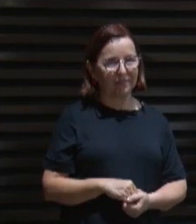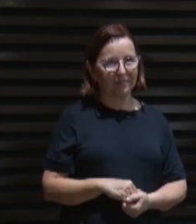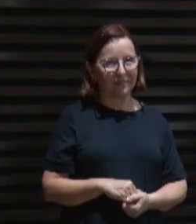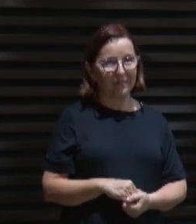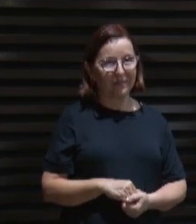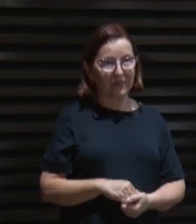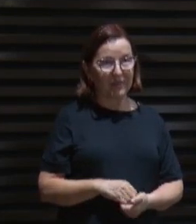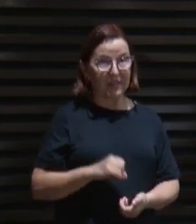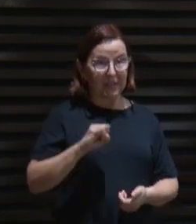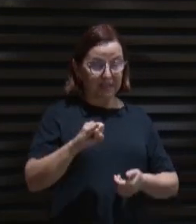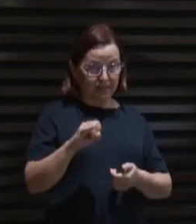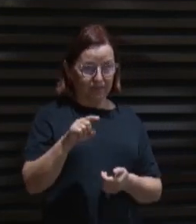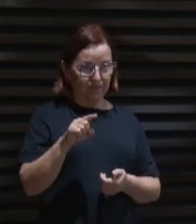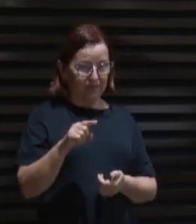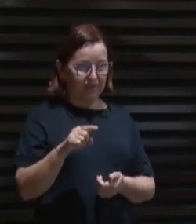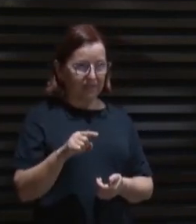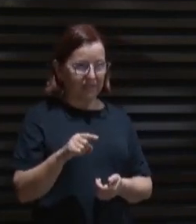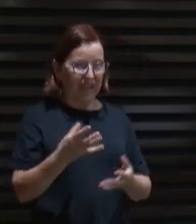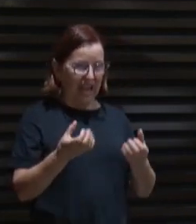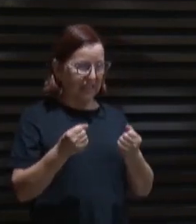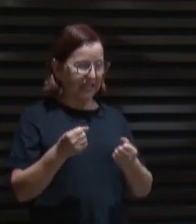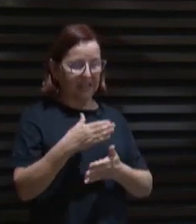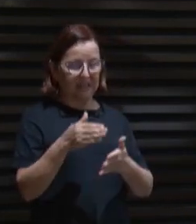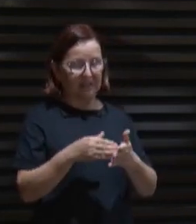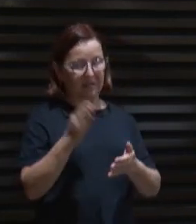Onde você está se alimentando? Continua.